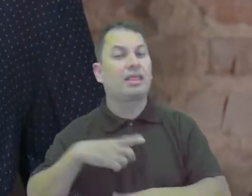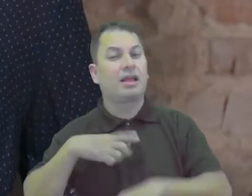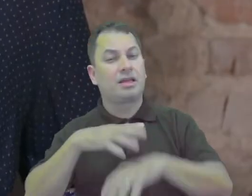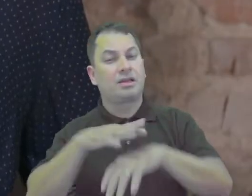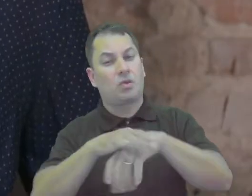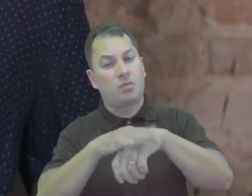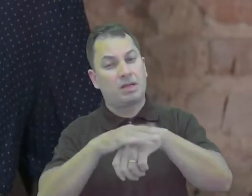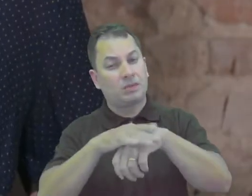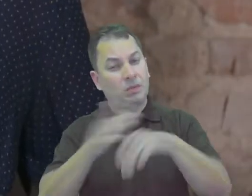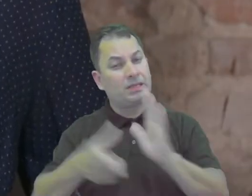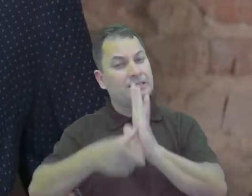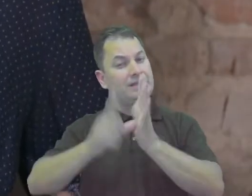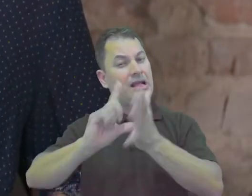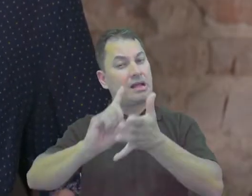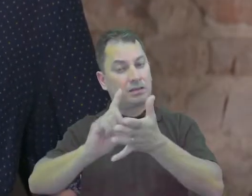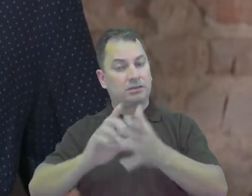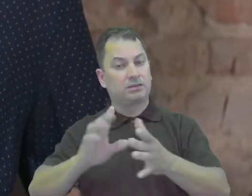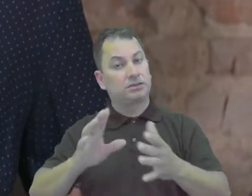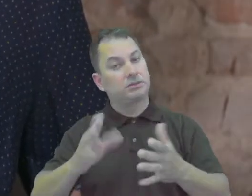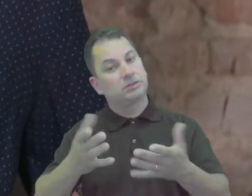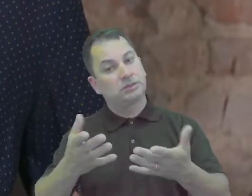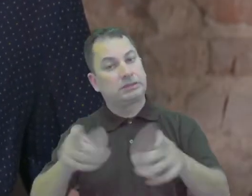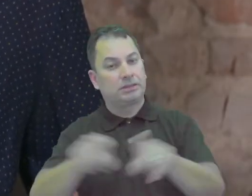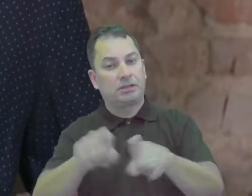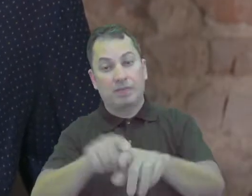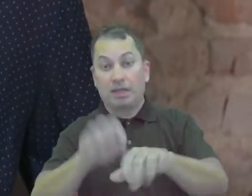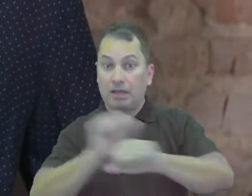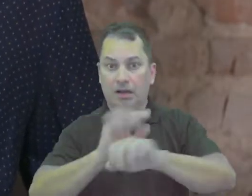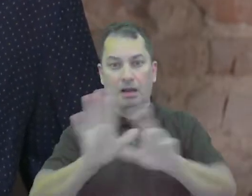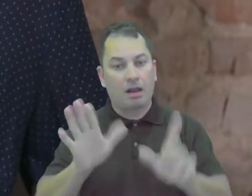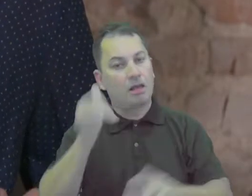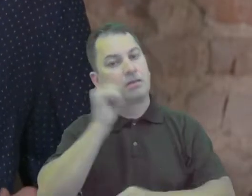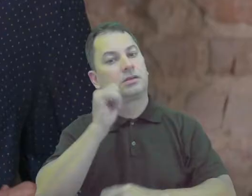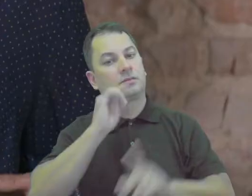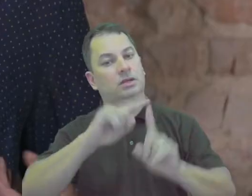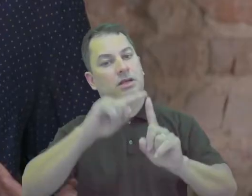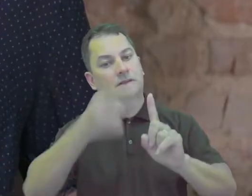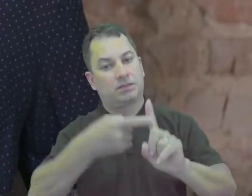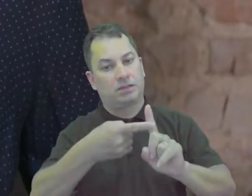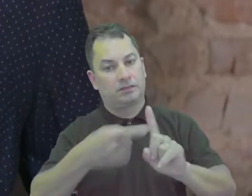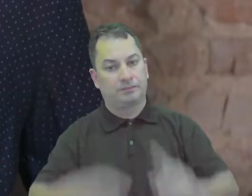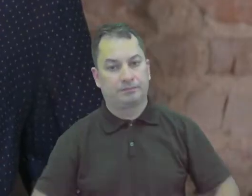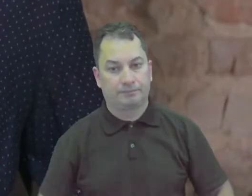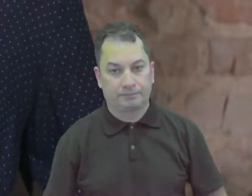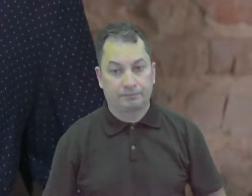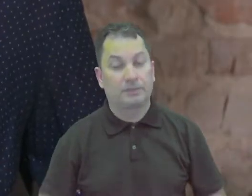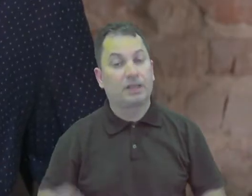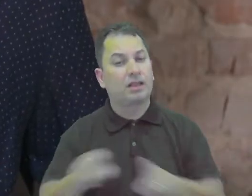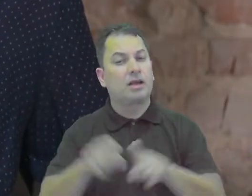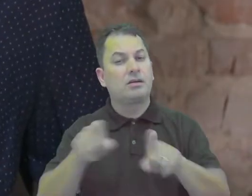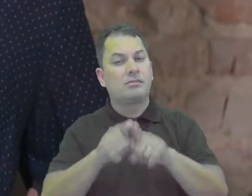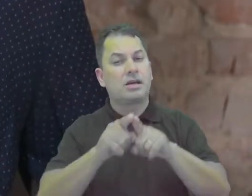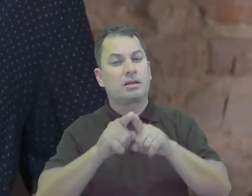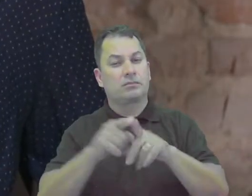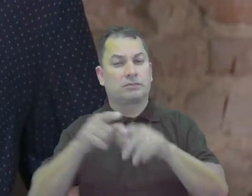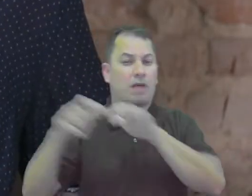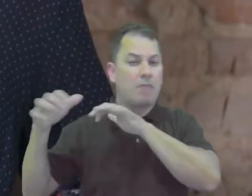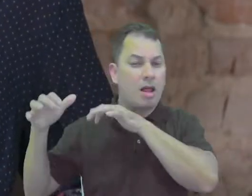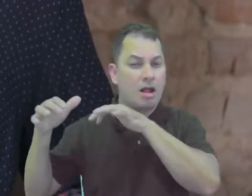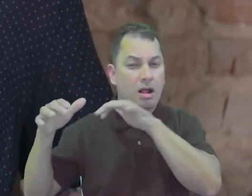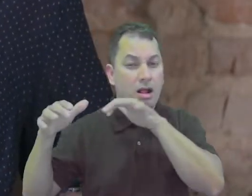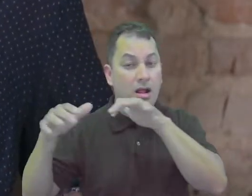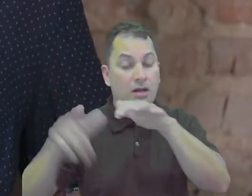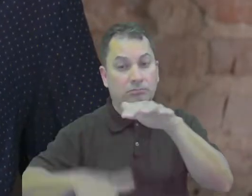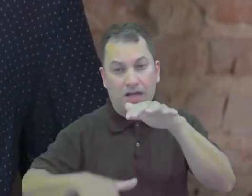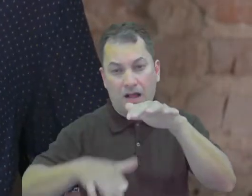nas gestantes. Com relação aos efeitos diretos, de inundações e enxurradas, a gente vai